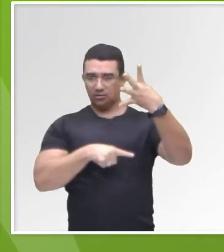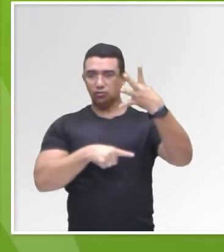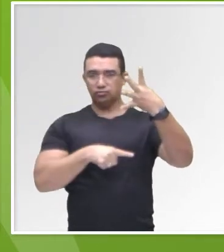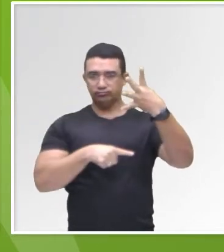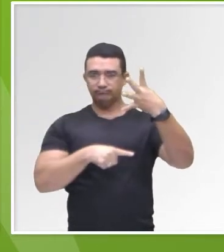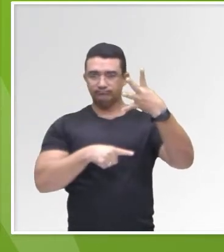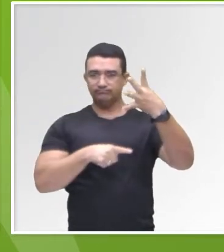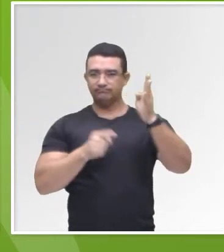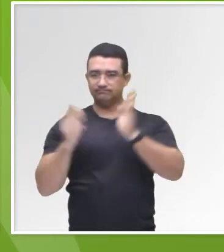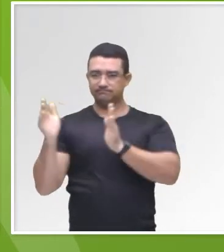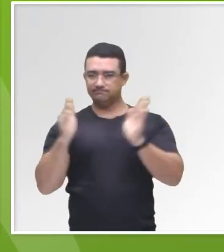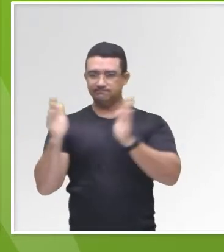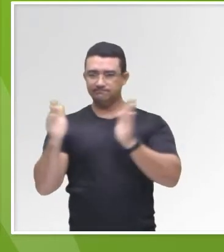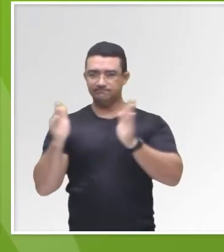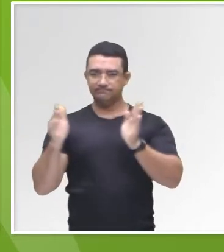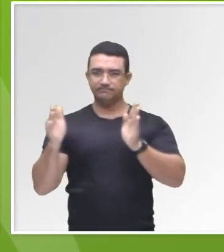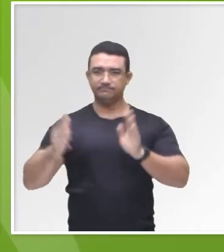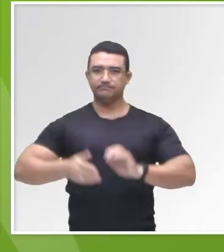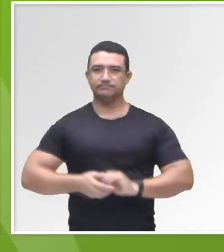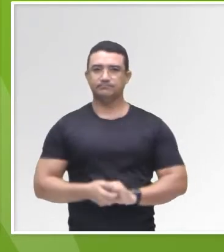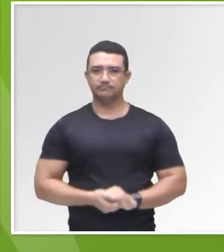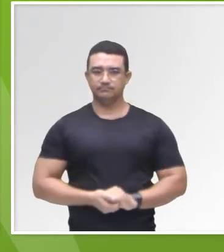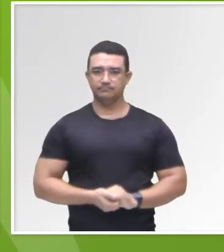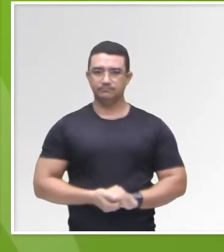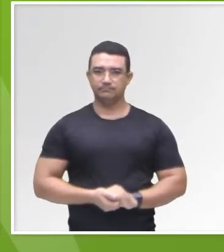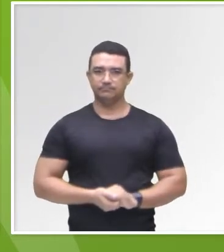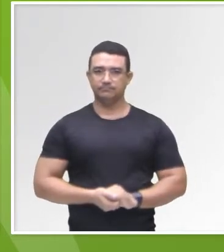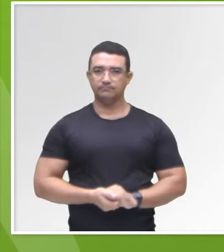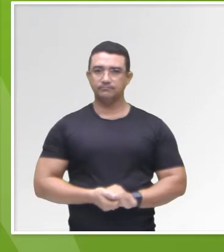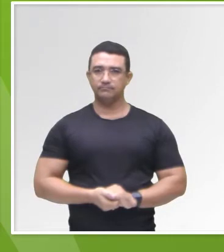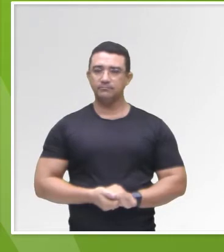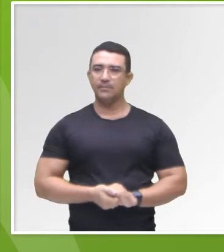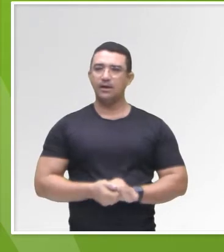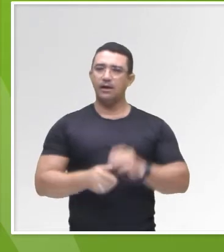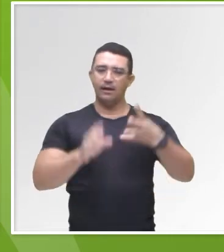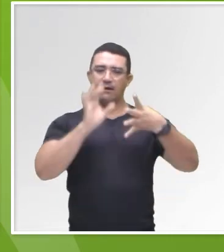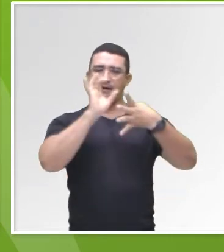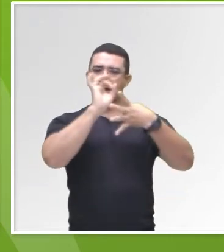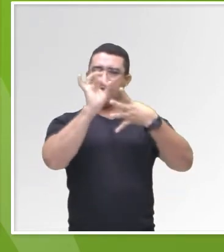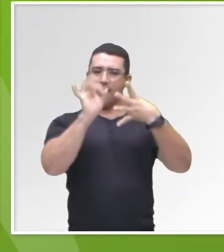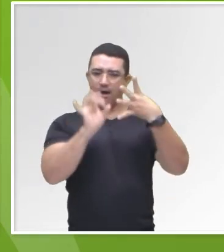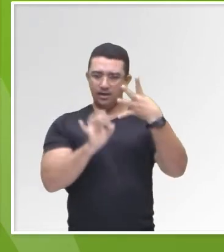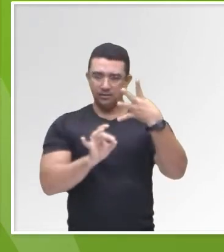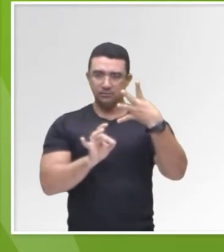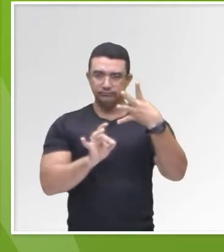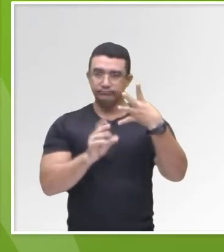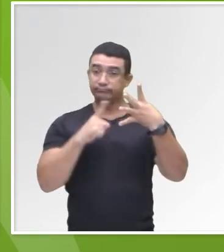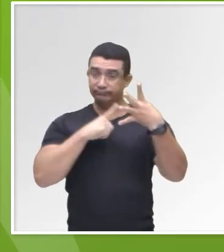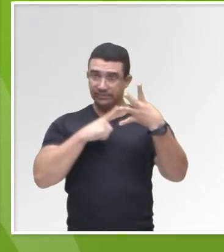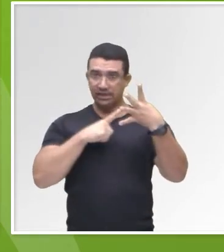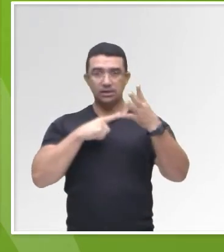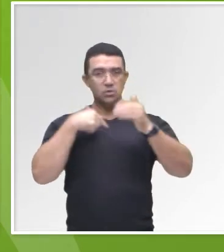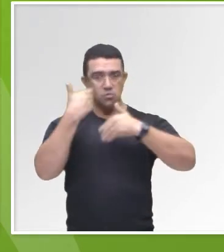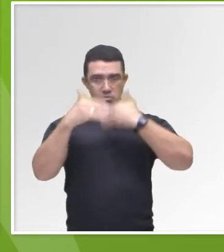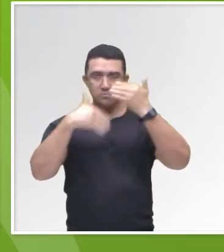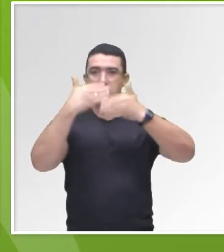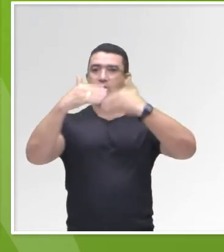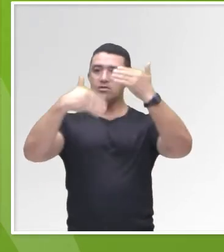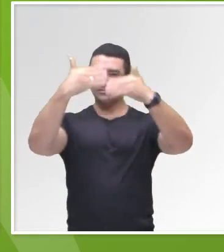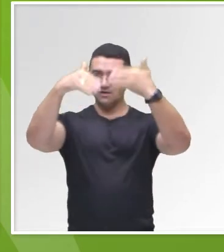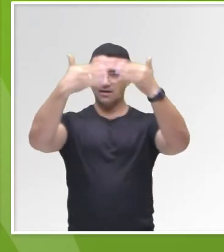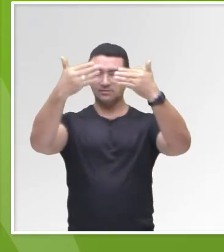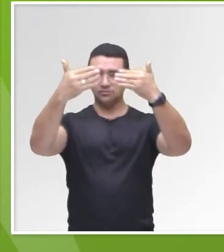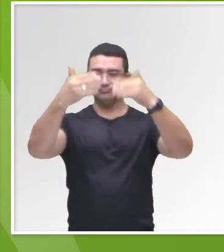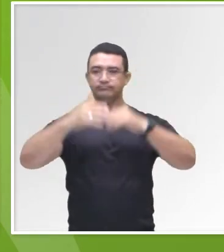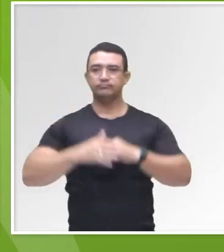metáfase, anáfase e telófase. Em cada uma dessas fases, a gente vai ter um processo ali, né? Esse processo